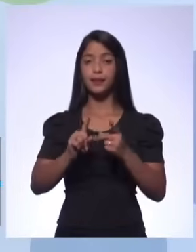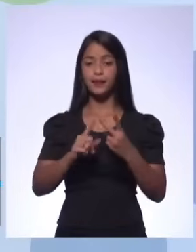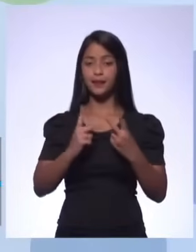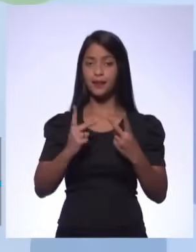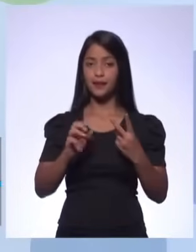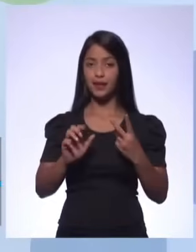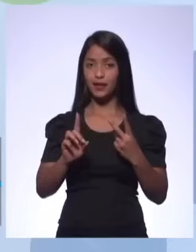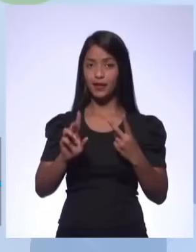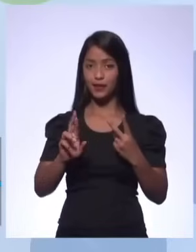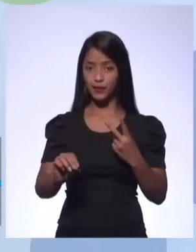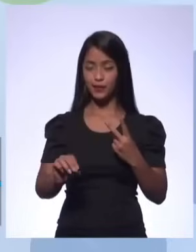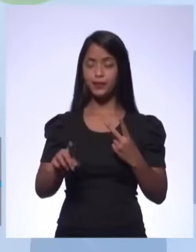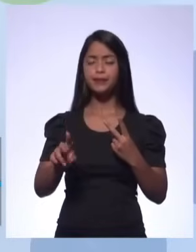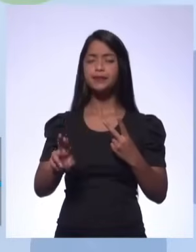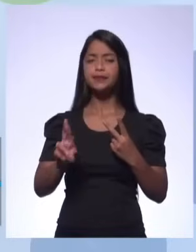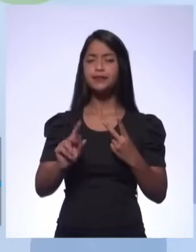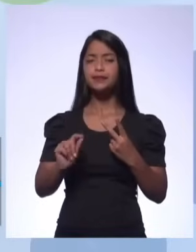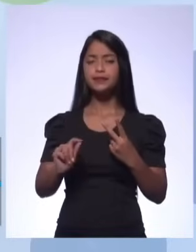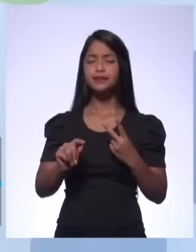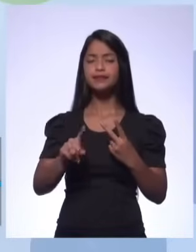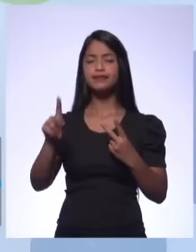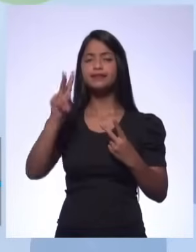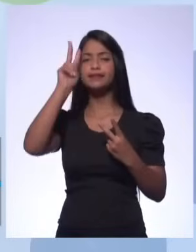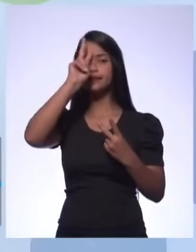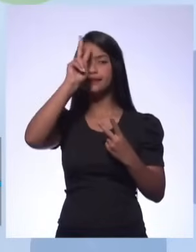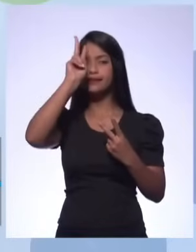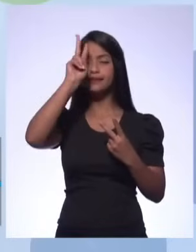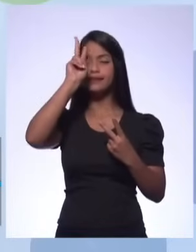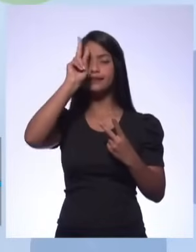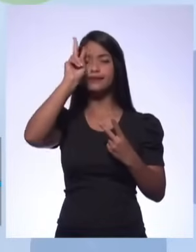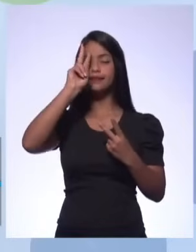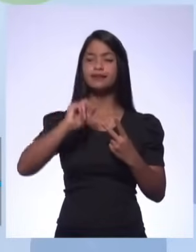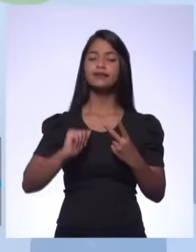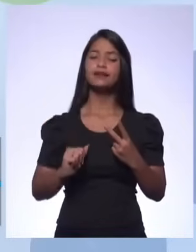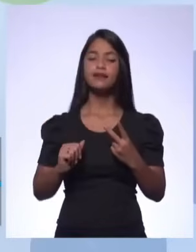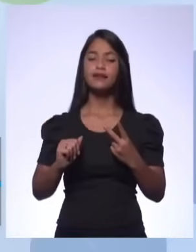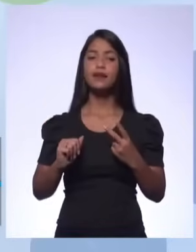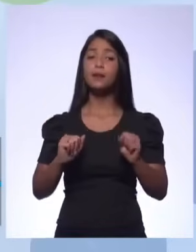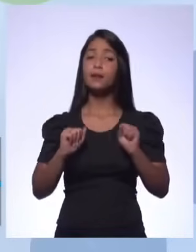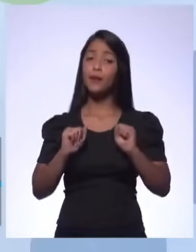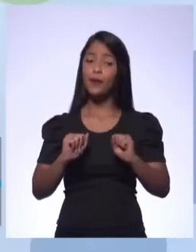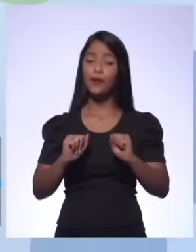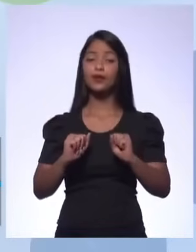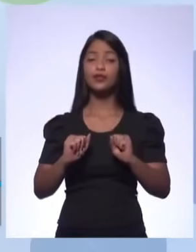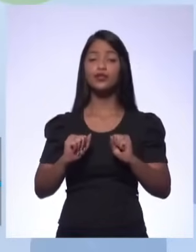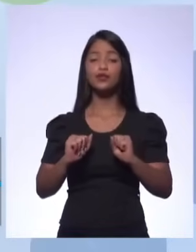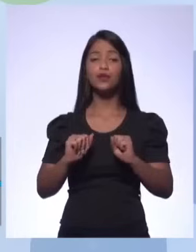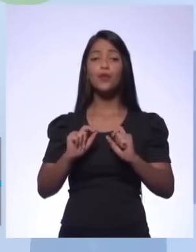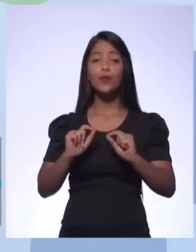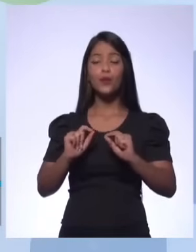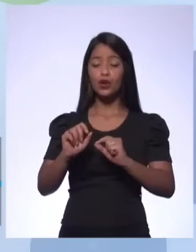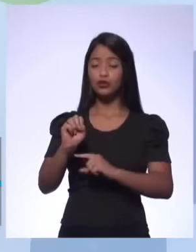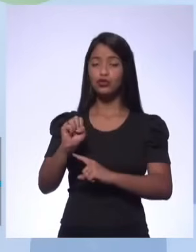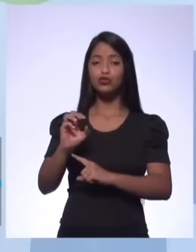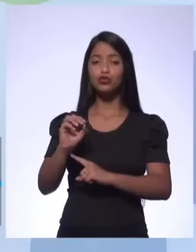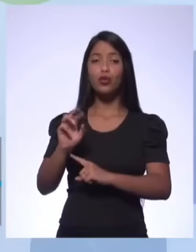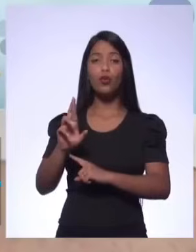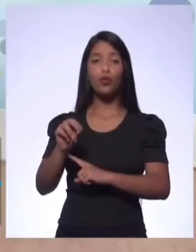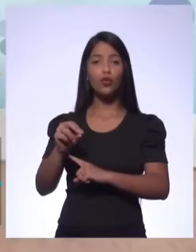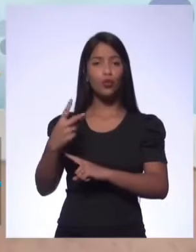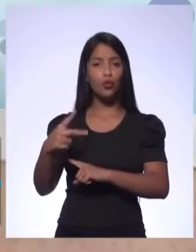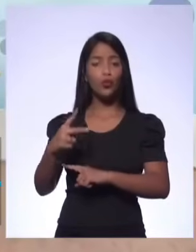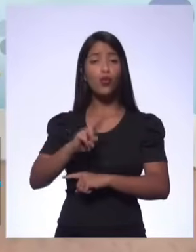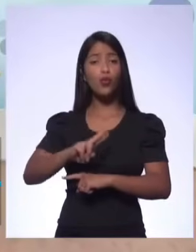de Albuquerque. Eles lembraram que a gente pode usar o soro, né? Eles não colocaram essa palavra soro. A Giovana aqui